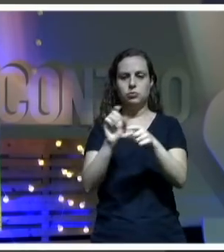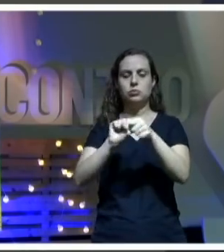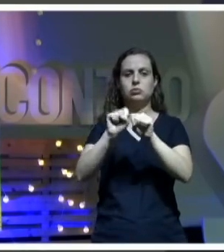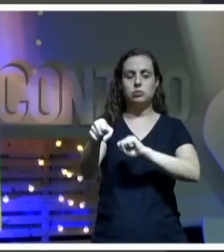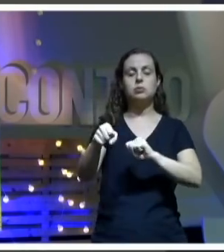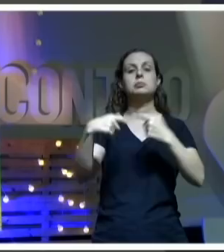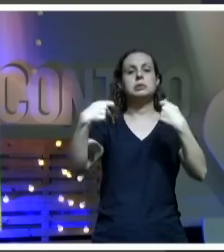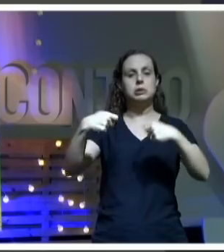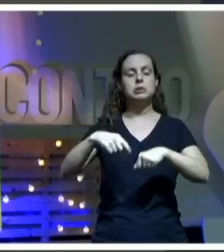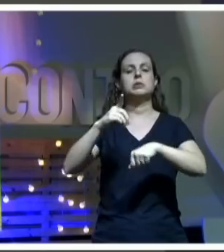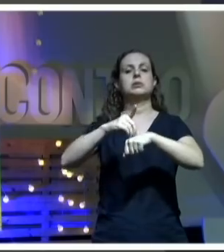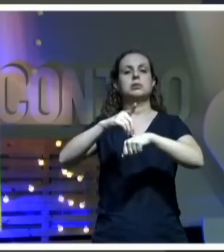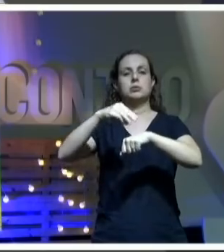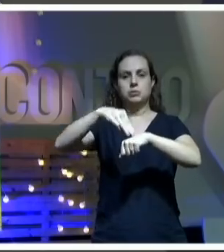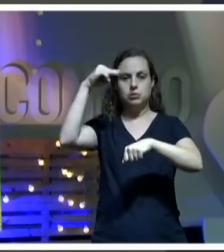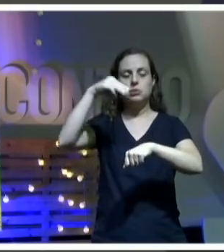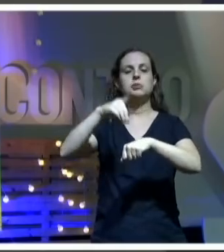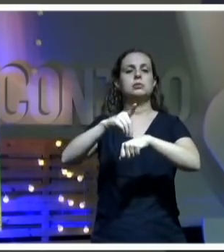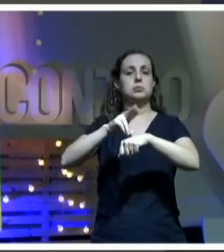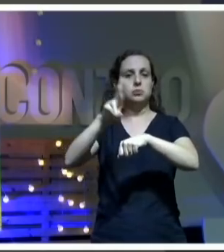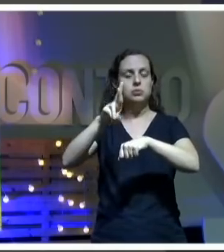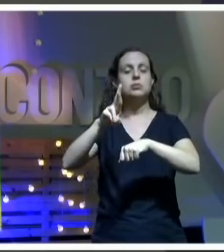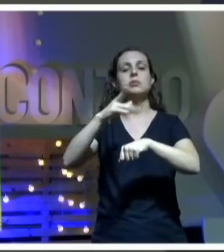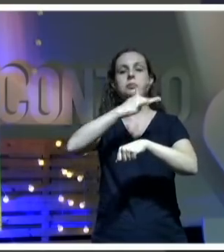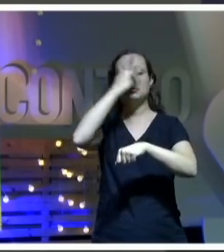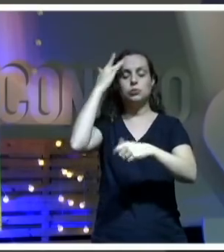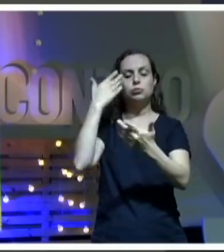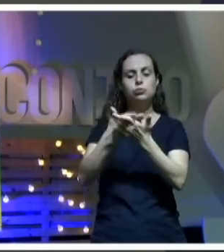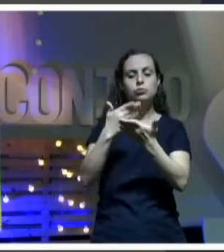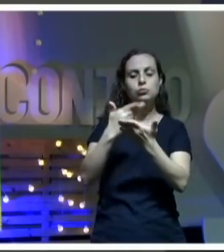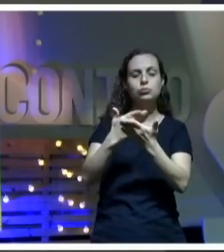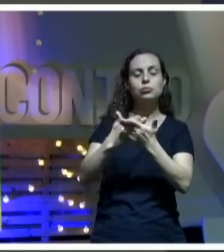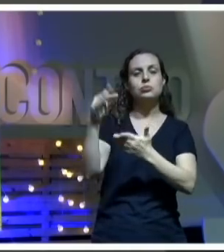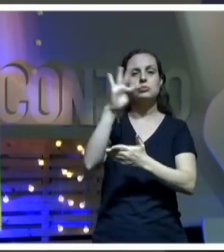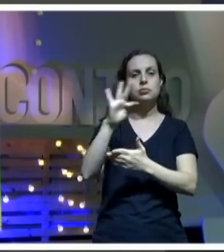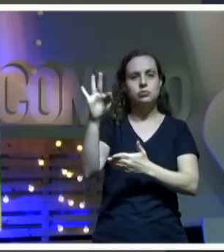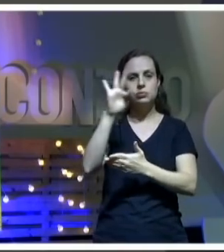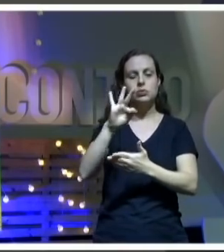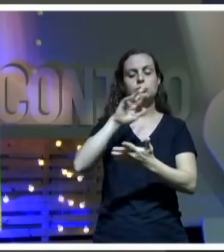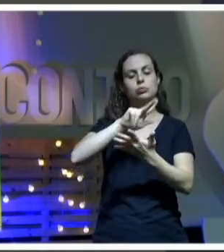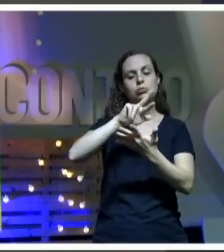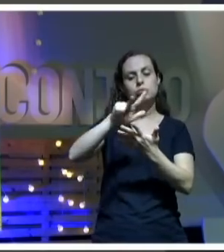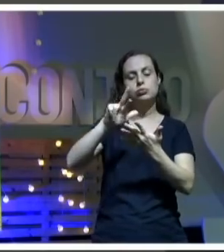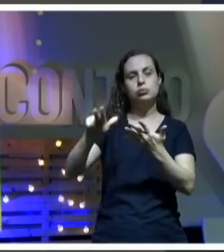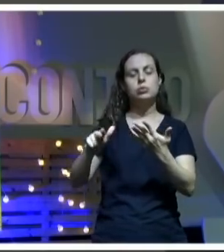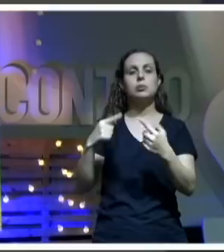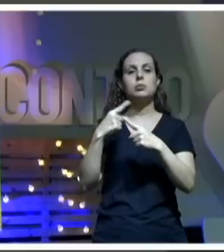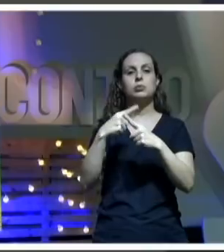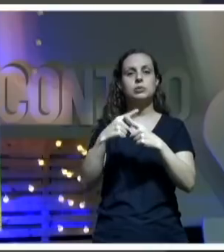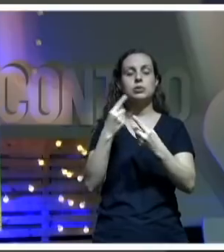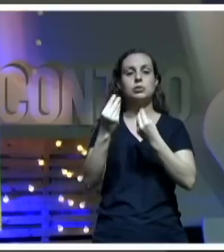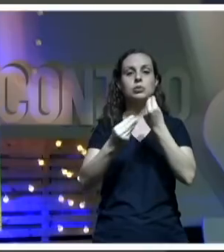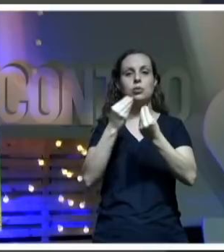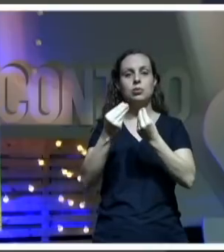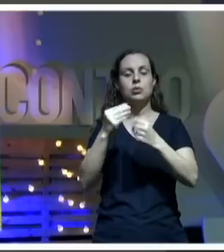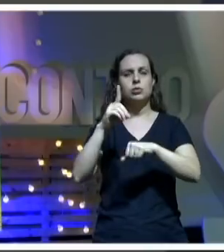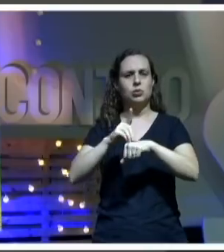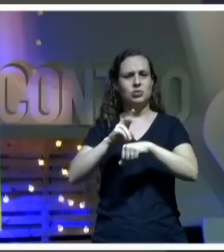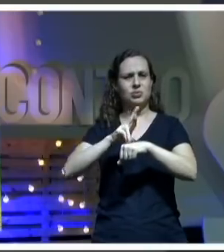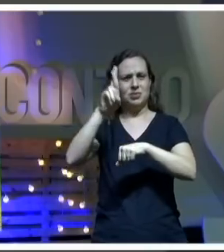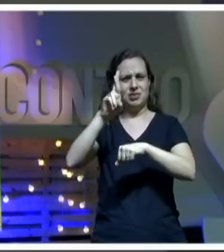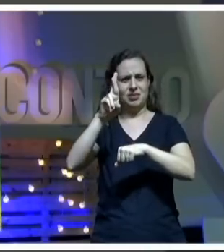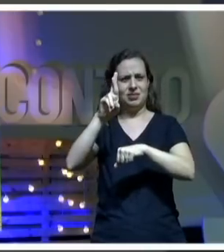tem que ter mestrado e doutorado e ele um devils conta como que surgiu essa idéia de um doutorado em divindade